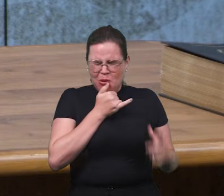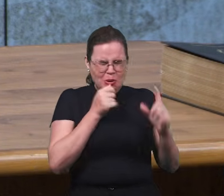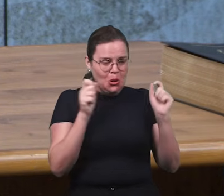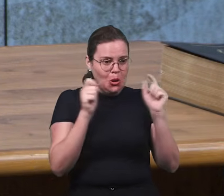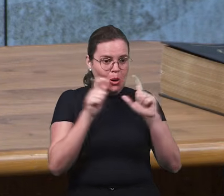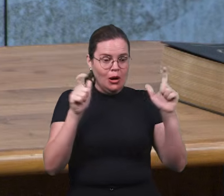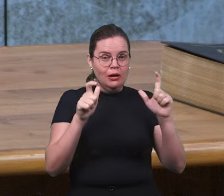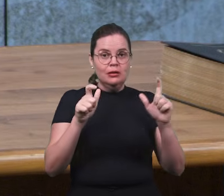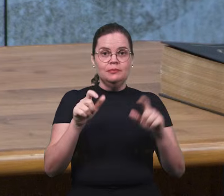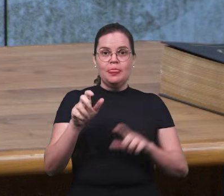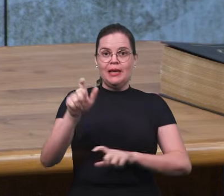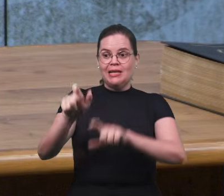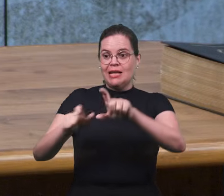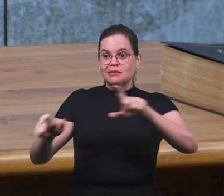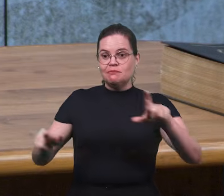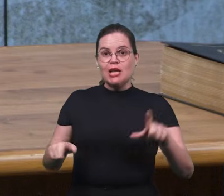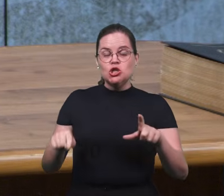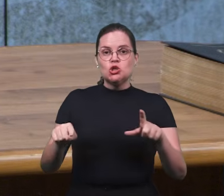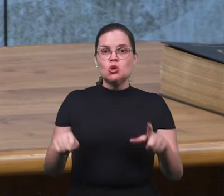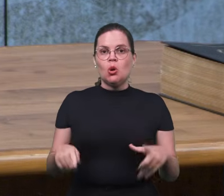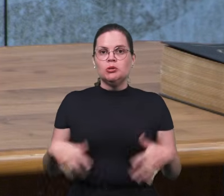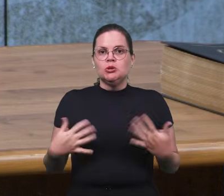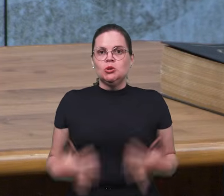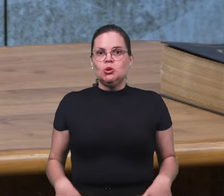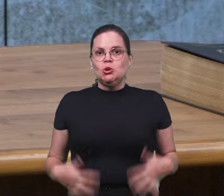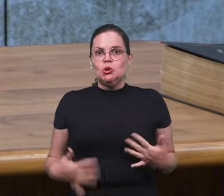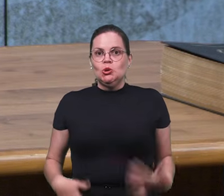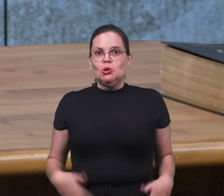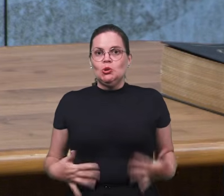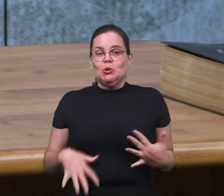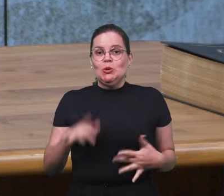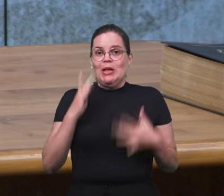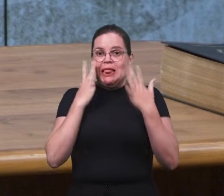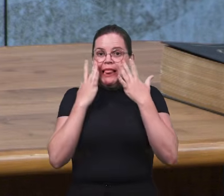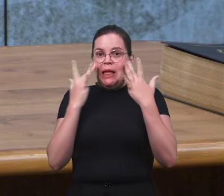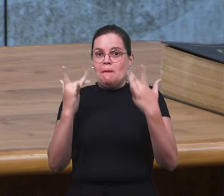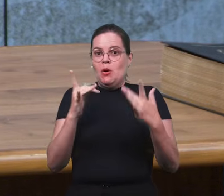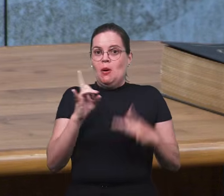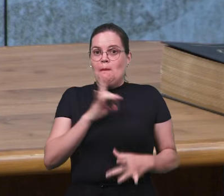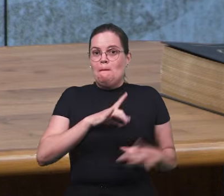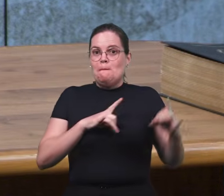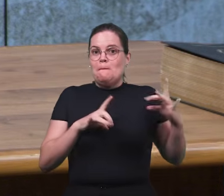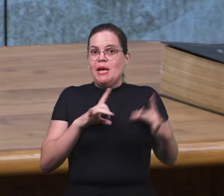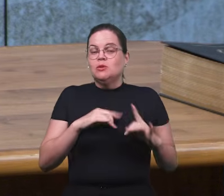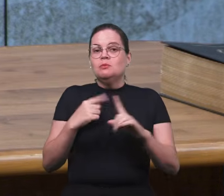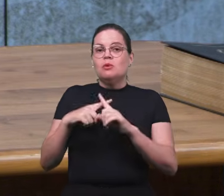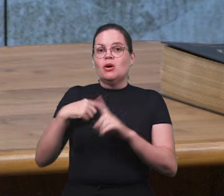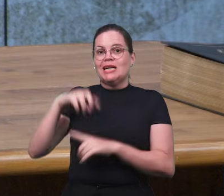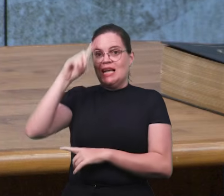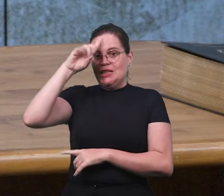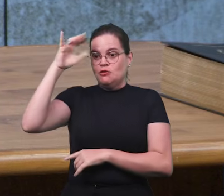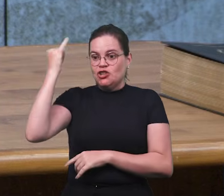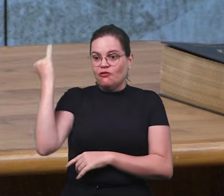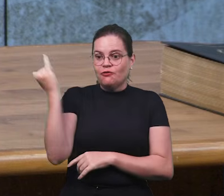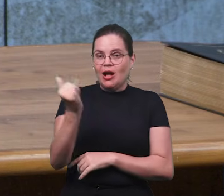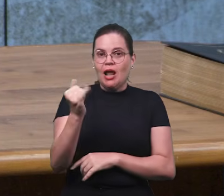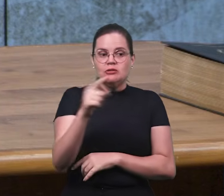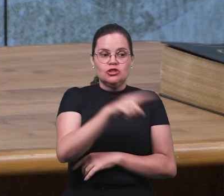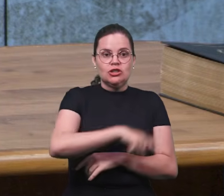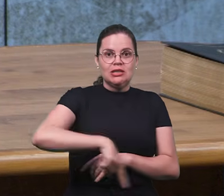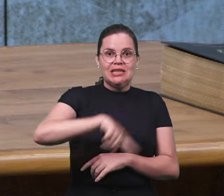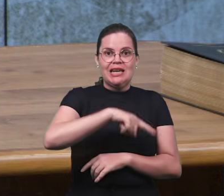os que tremiam das palavras do Deus de Israel por causa da transgressão dos do